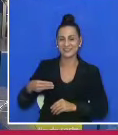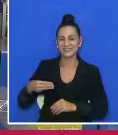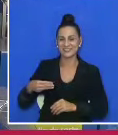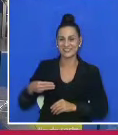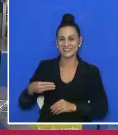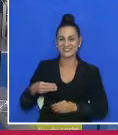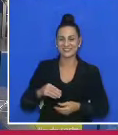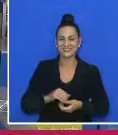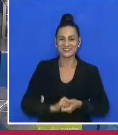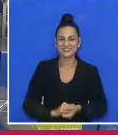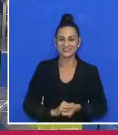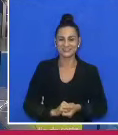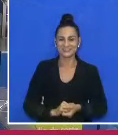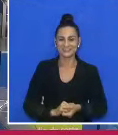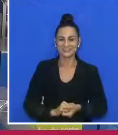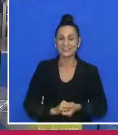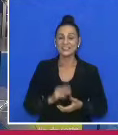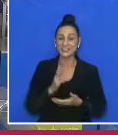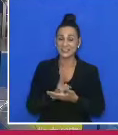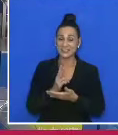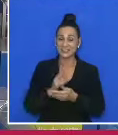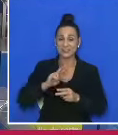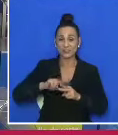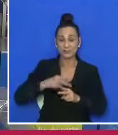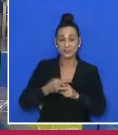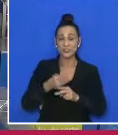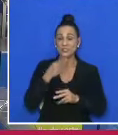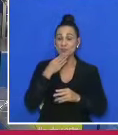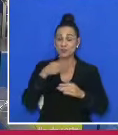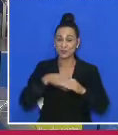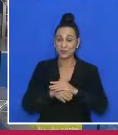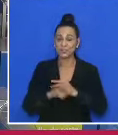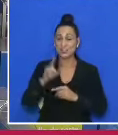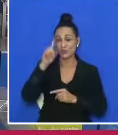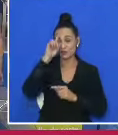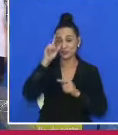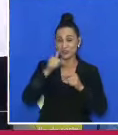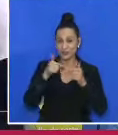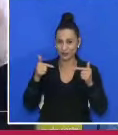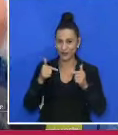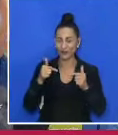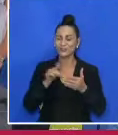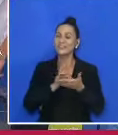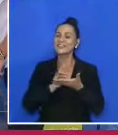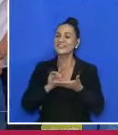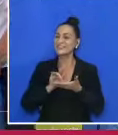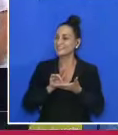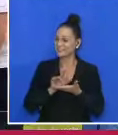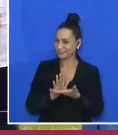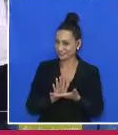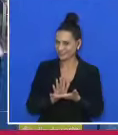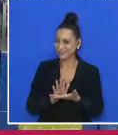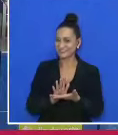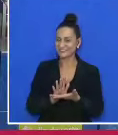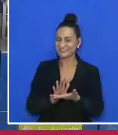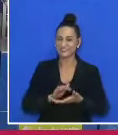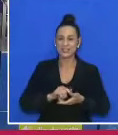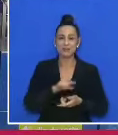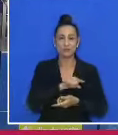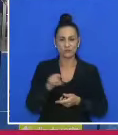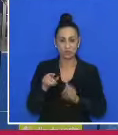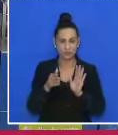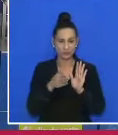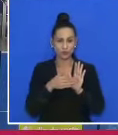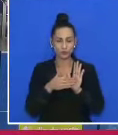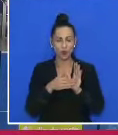2263. Na sequência da dupla Sena tem Time Mania, tem Dia de Sorte, tem Loto Fácil. Para